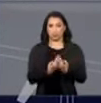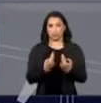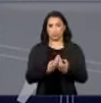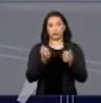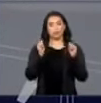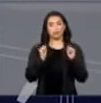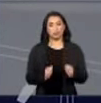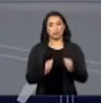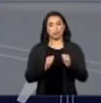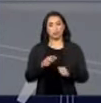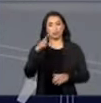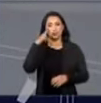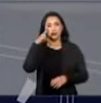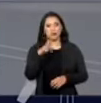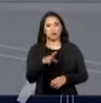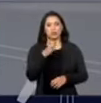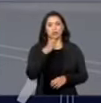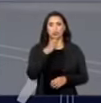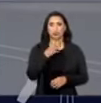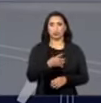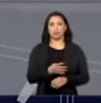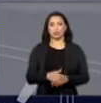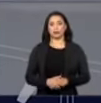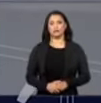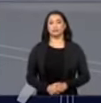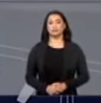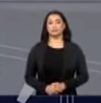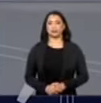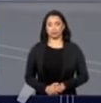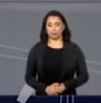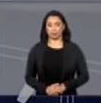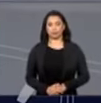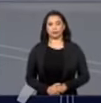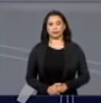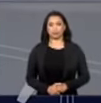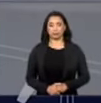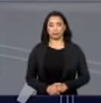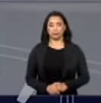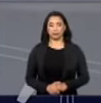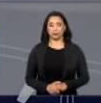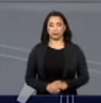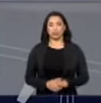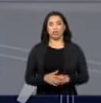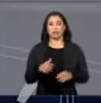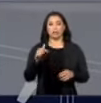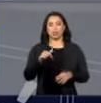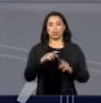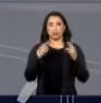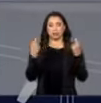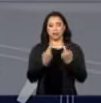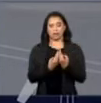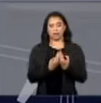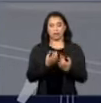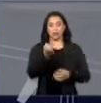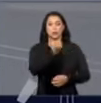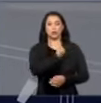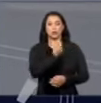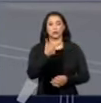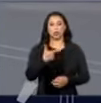de ouvir todos os senhores. Este Supremo Tribunal Federal realiza a audiência pública número